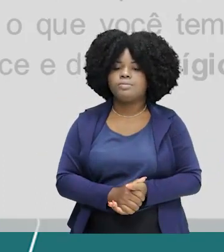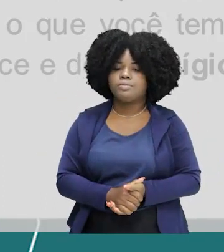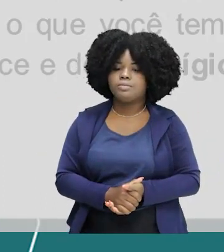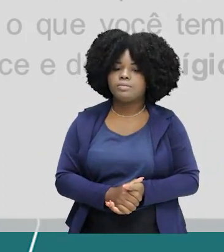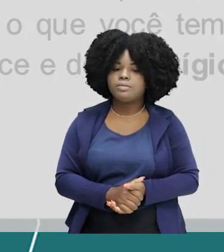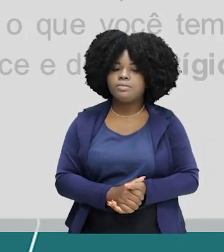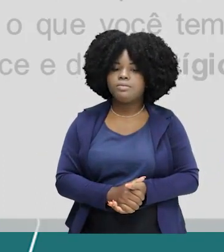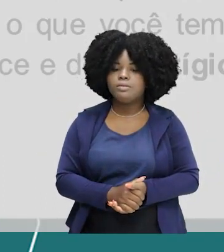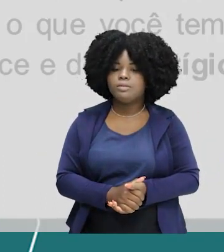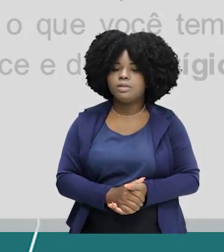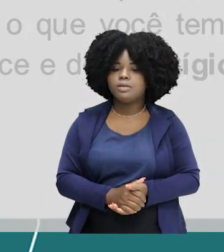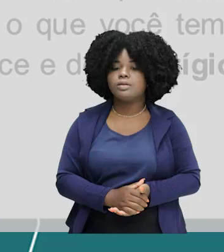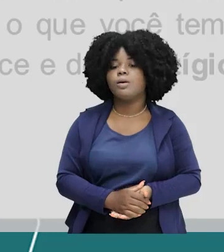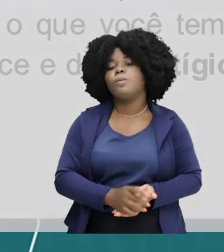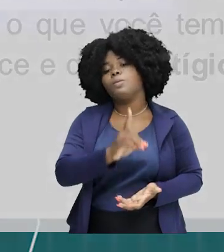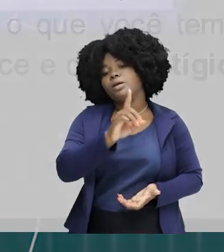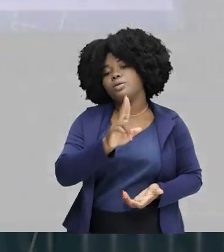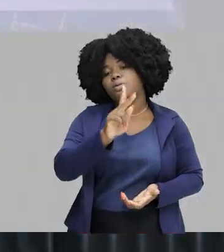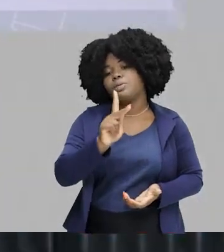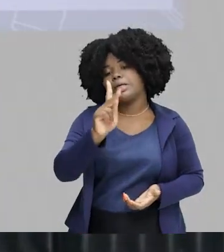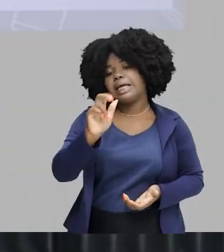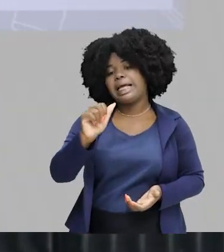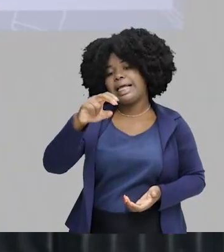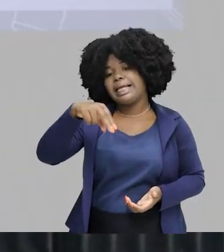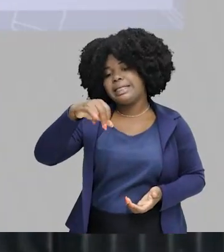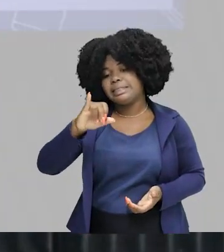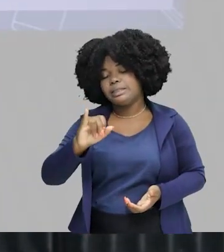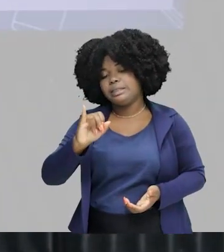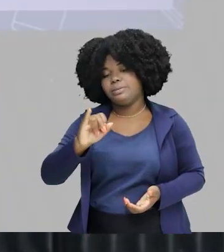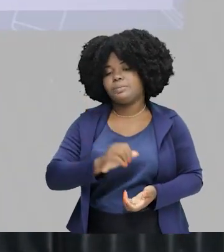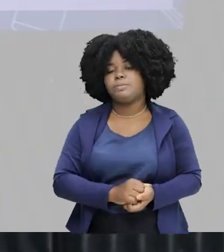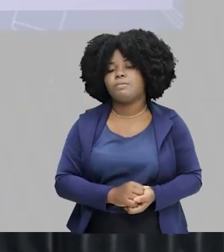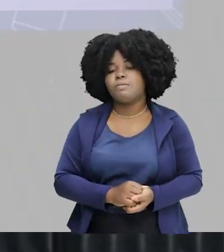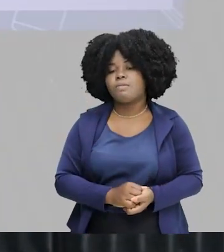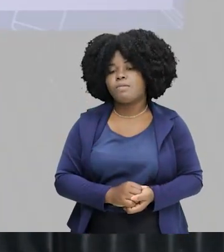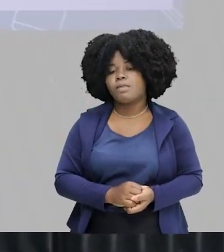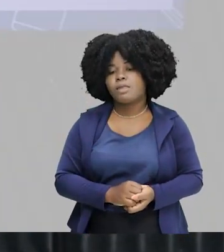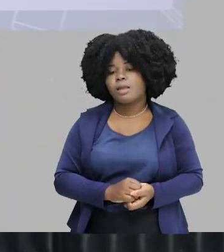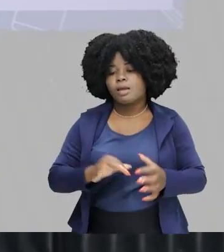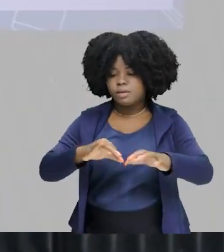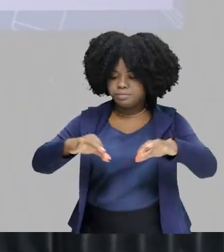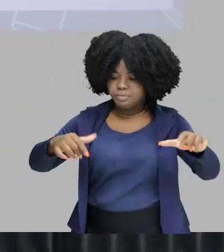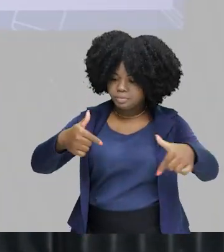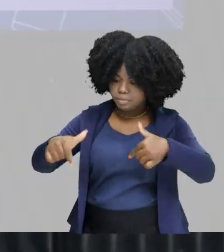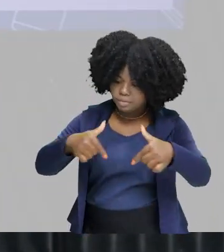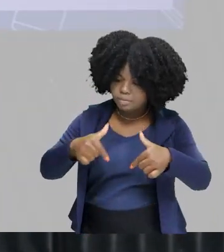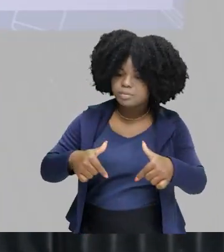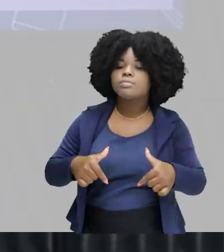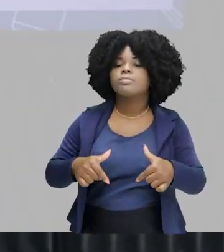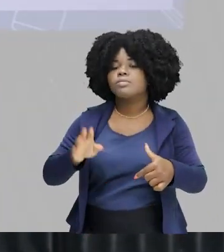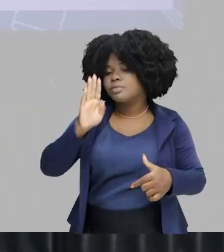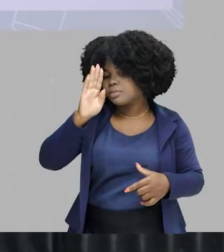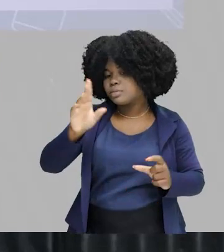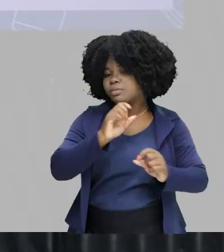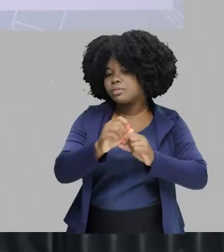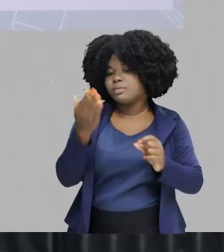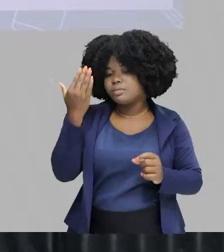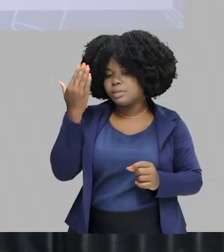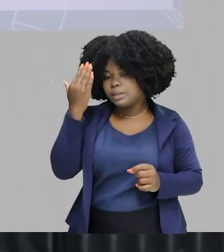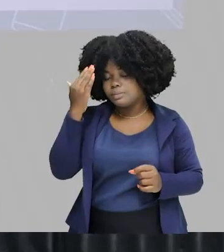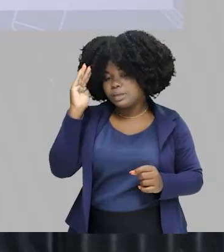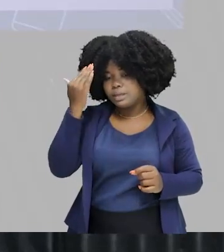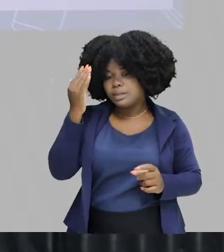Para Durkheim, a gente viu ainda há pouco, a divisão do trabalho é o elemento fundamental para entender a existência das